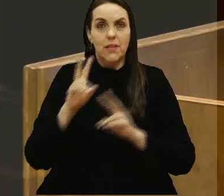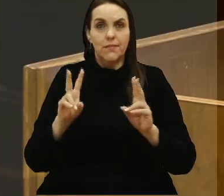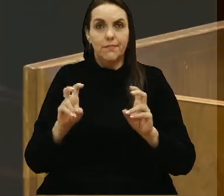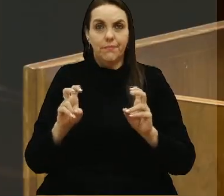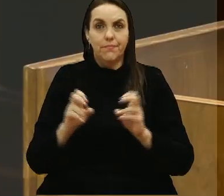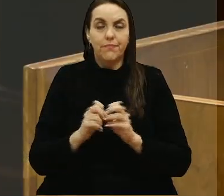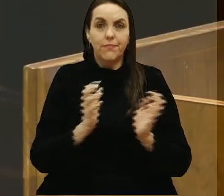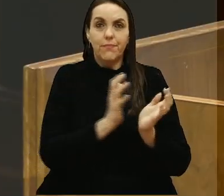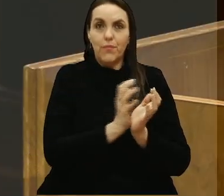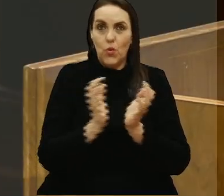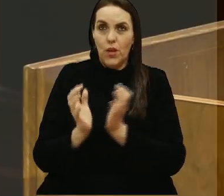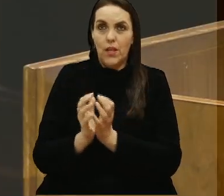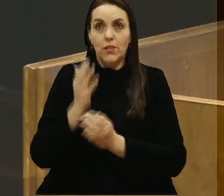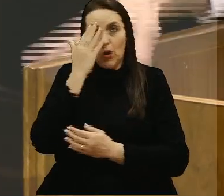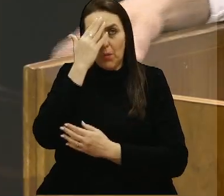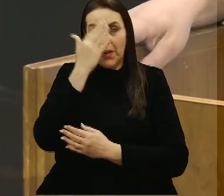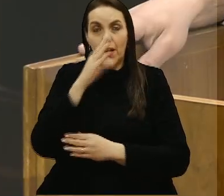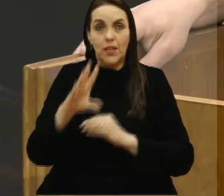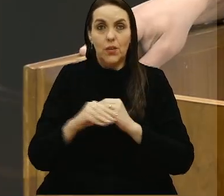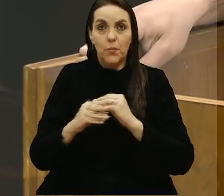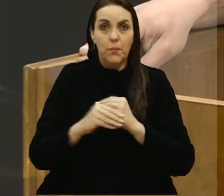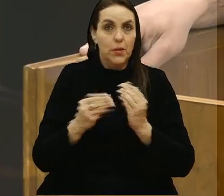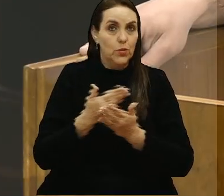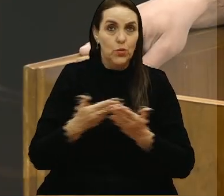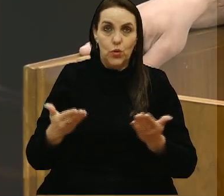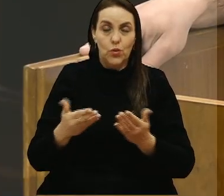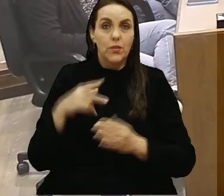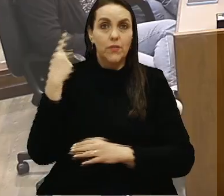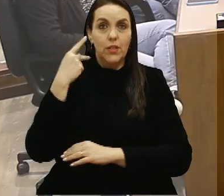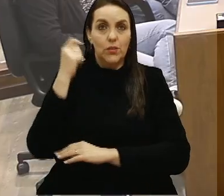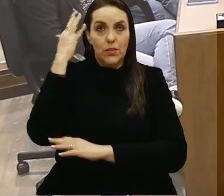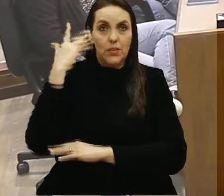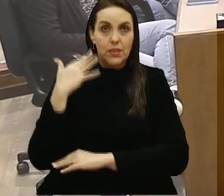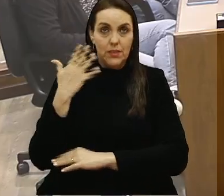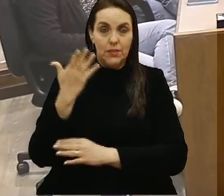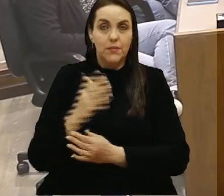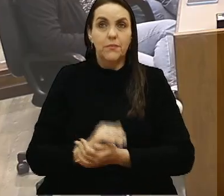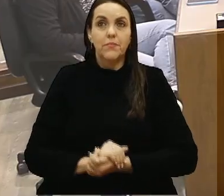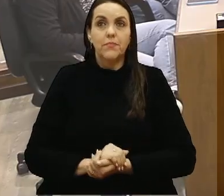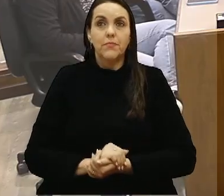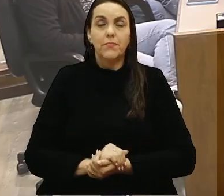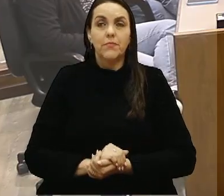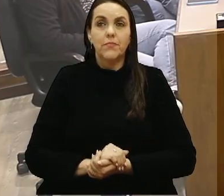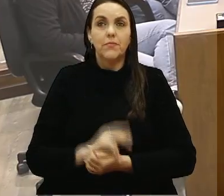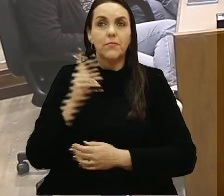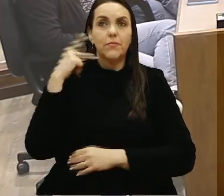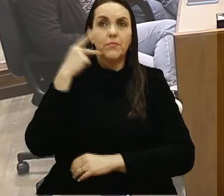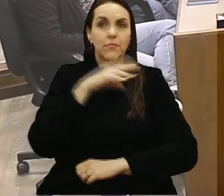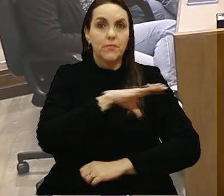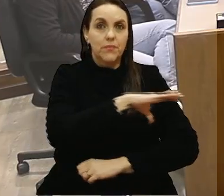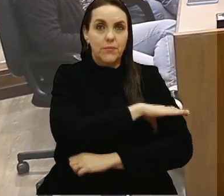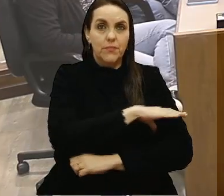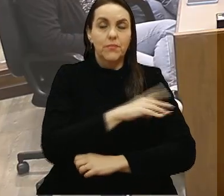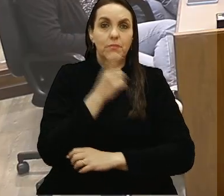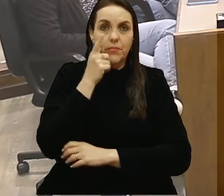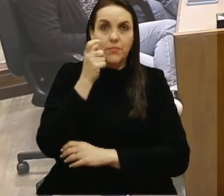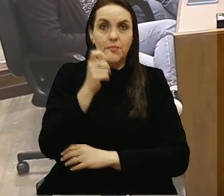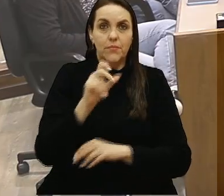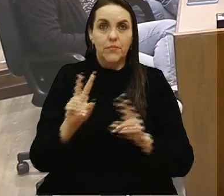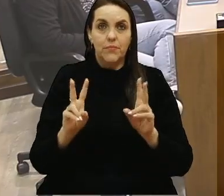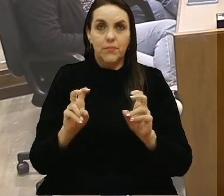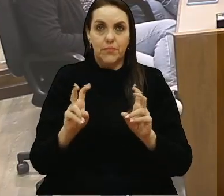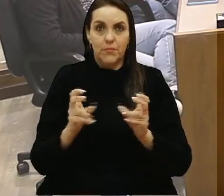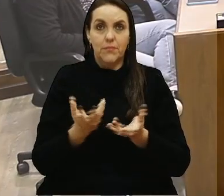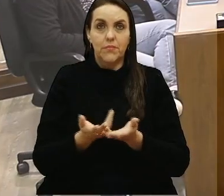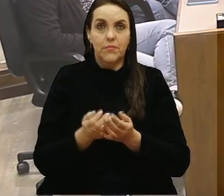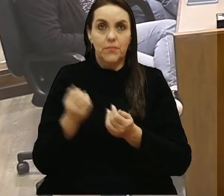colegas. Obrigado por todas as contribuições. E agora, a minha vereadora Daiane, por gentileza. Vereador Capitão Ramon, é muito bom, interessante trazer o assunto, né,